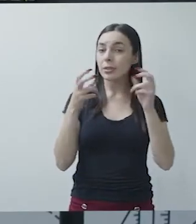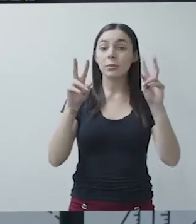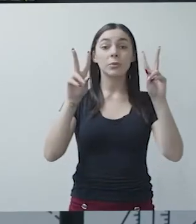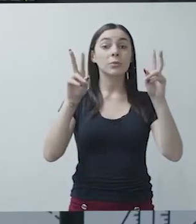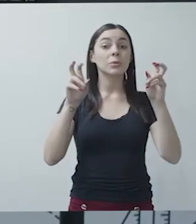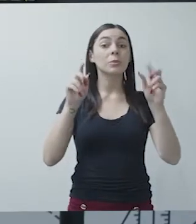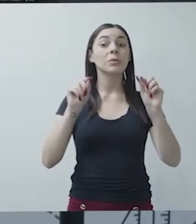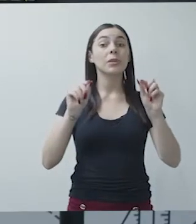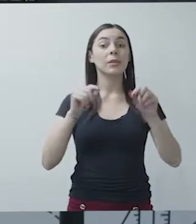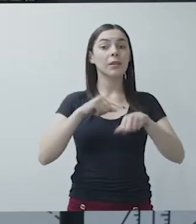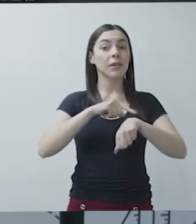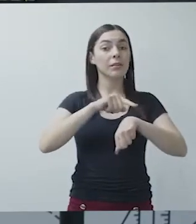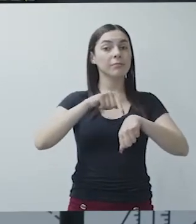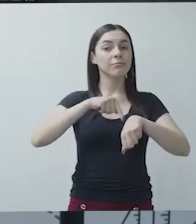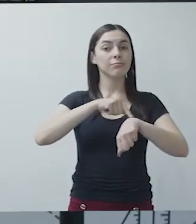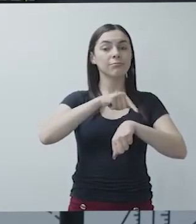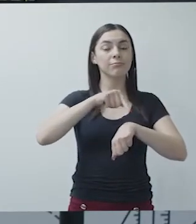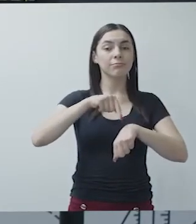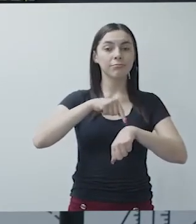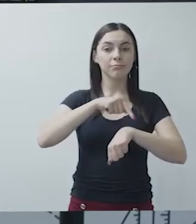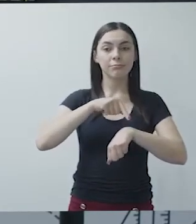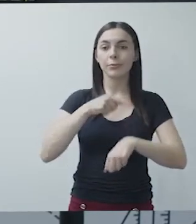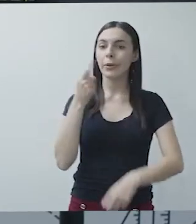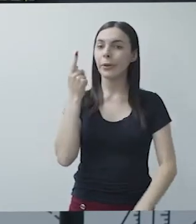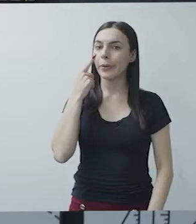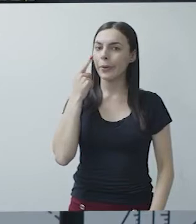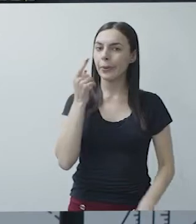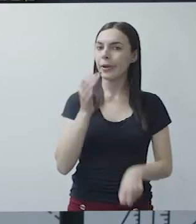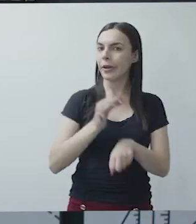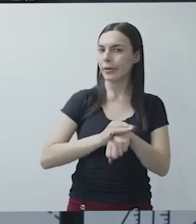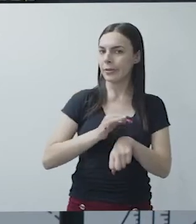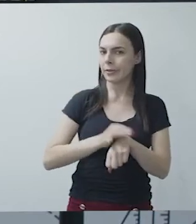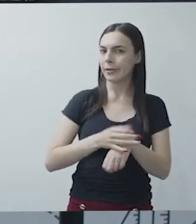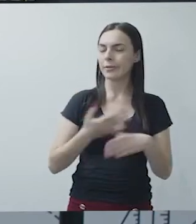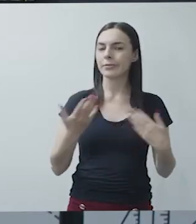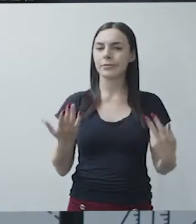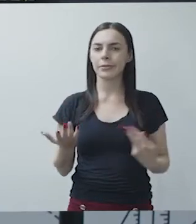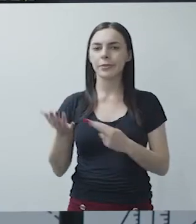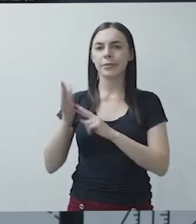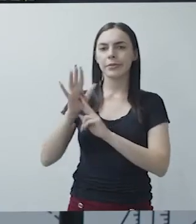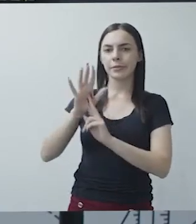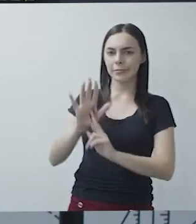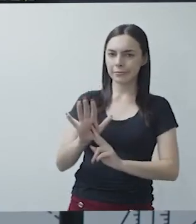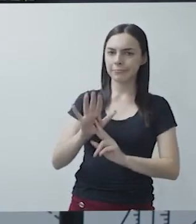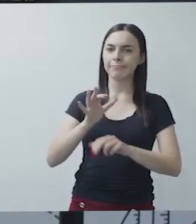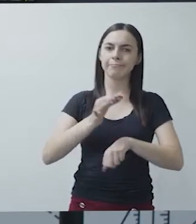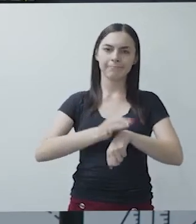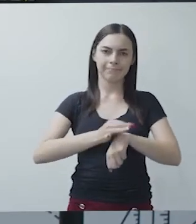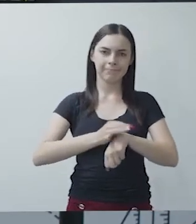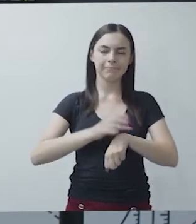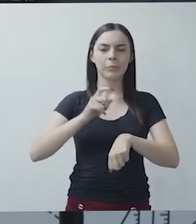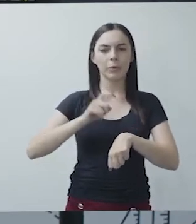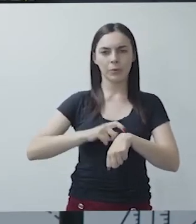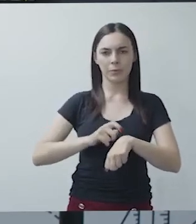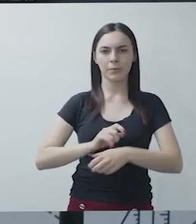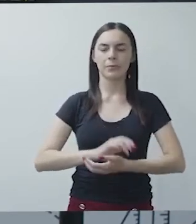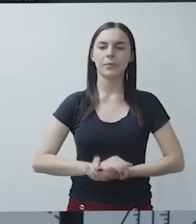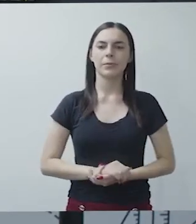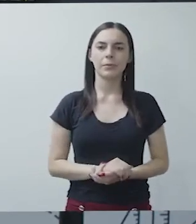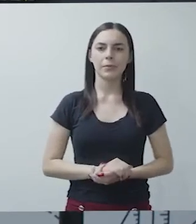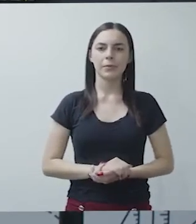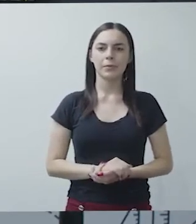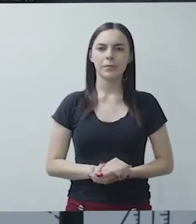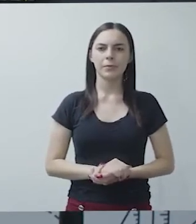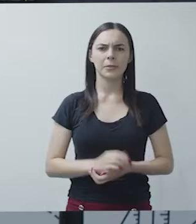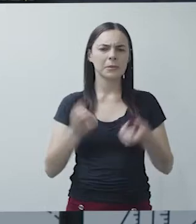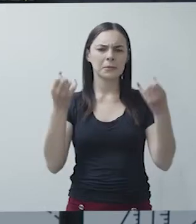Sobre as horas, não é mesmo? Olha lá o relógio, então, representando as horas, né? O que ele